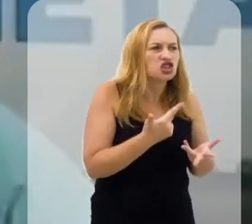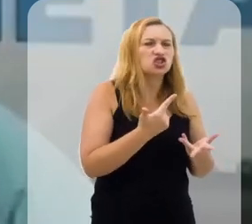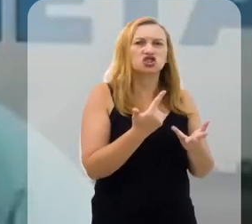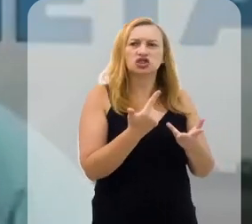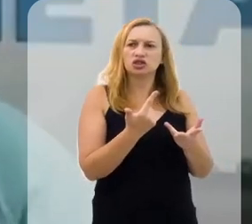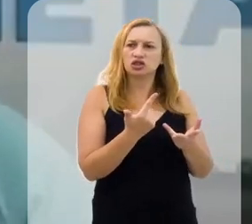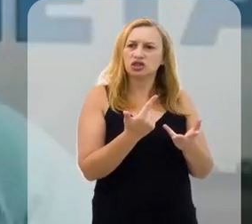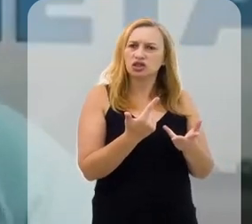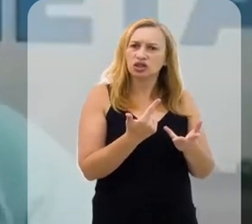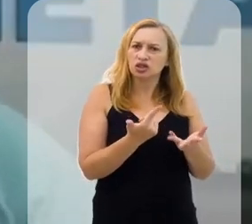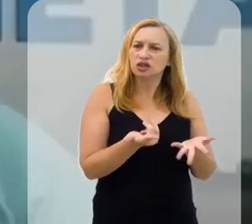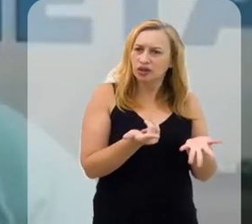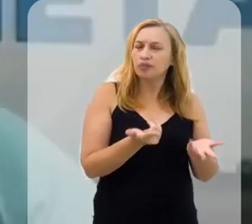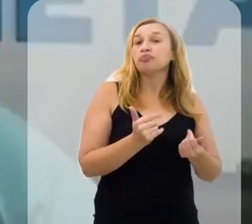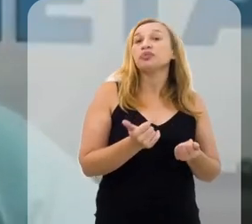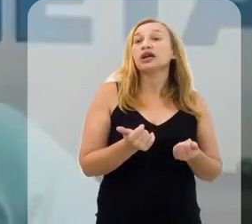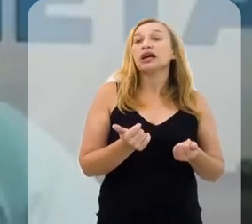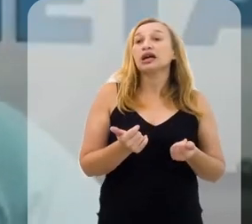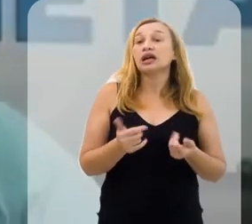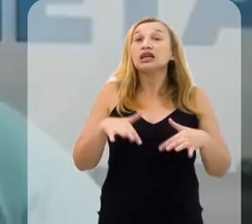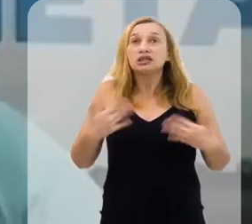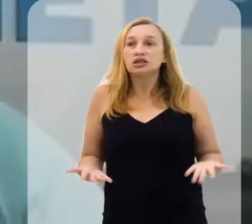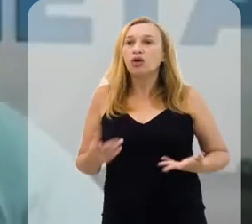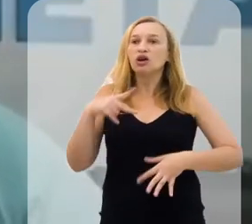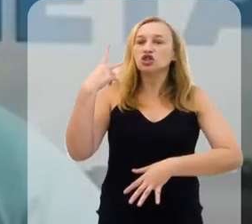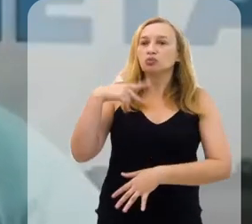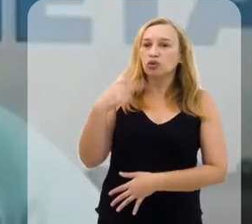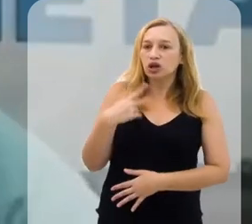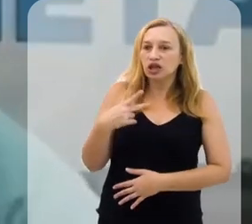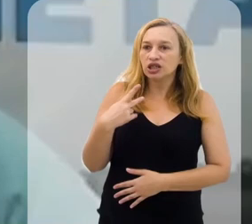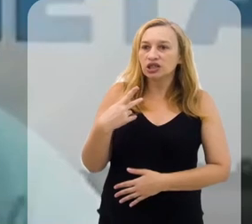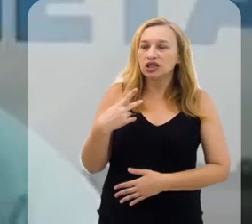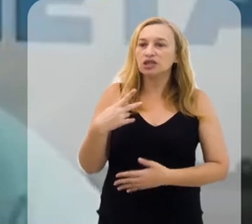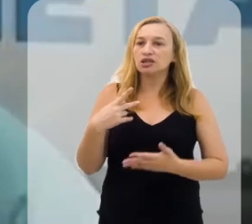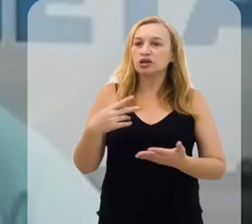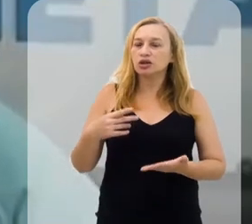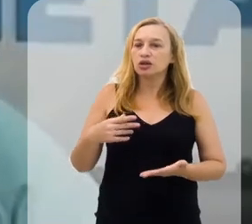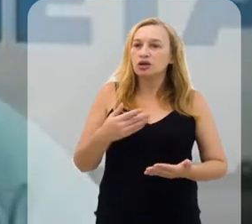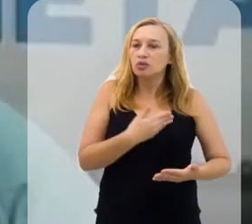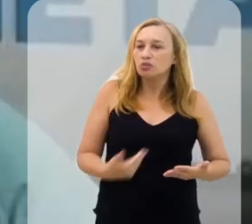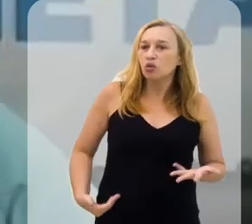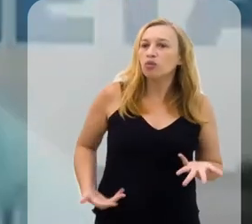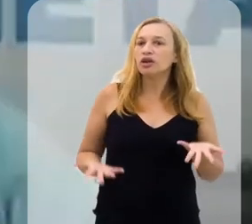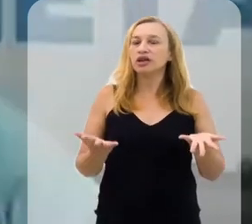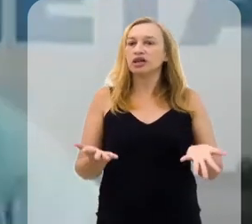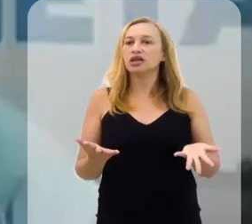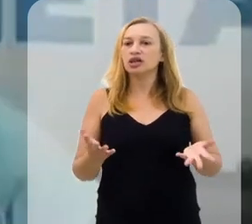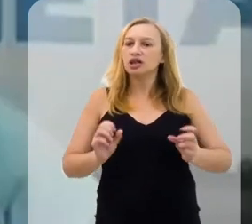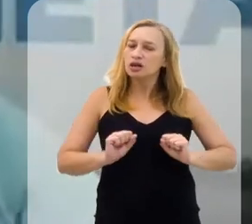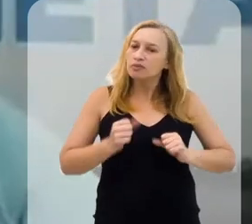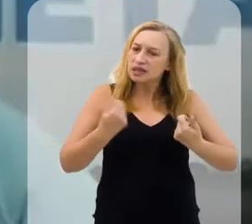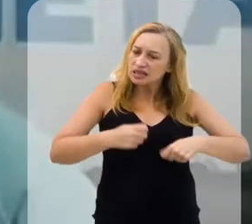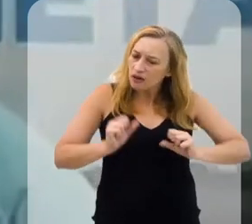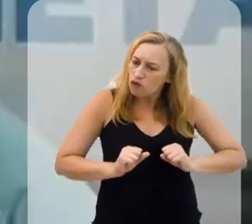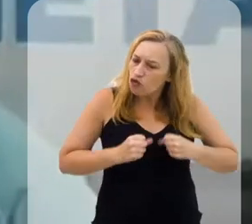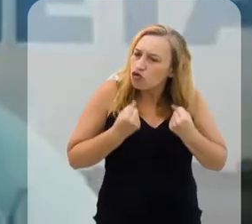é evidenciada, reconhecida, colocada no seu devido lugar, né? Então, as políticas de extensão são basicamente